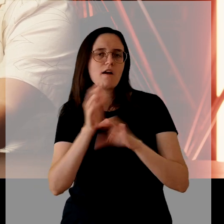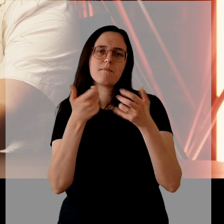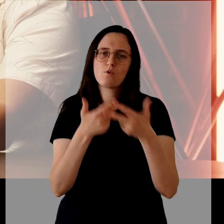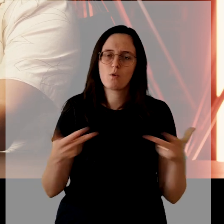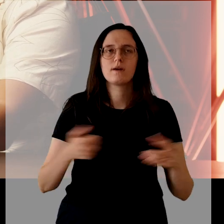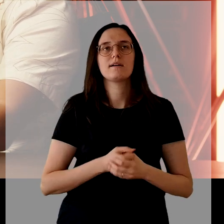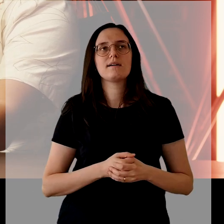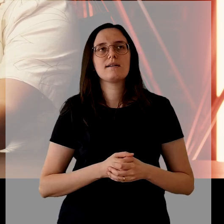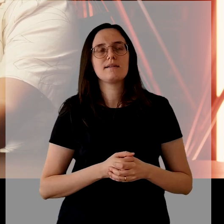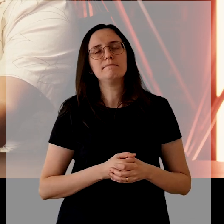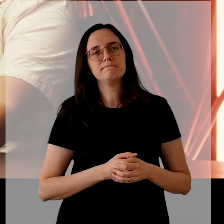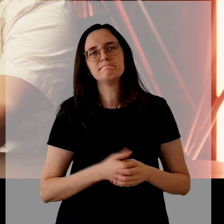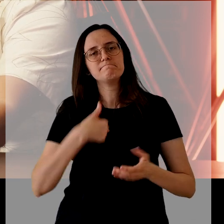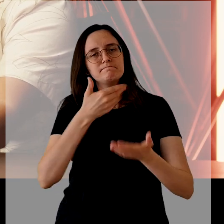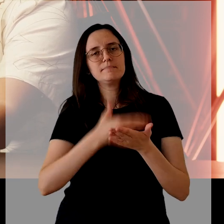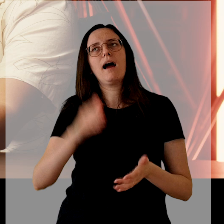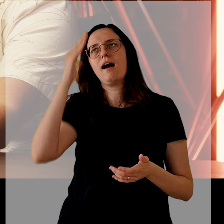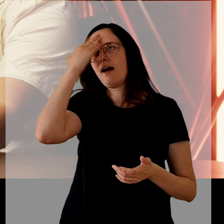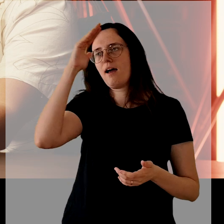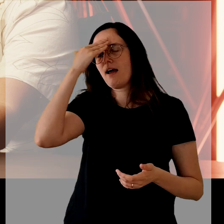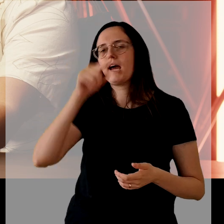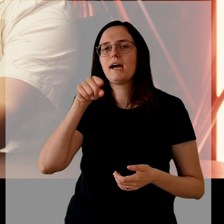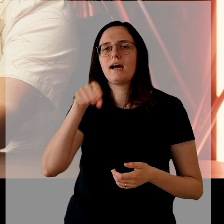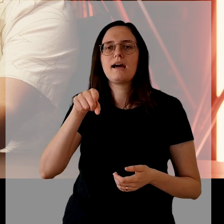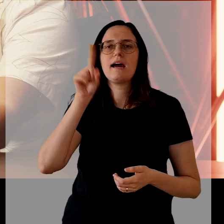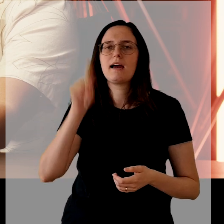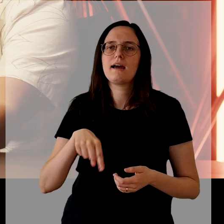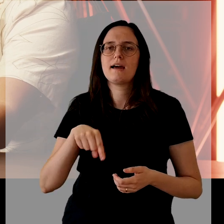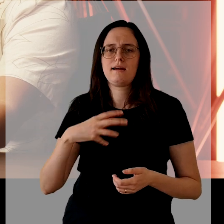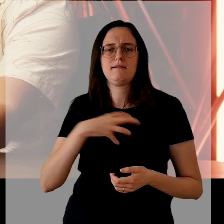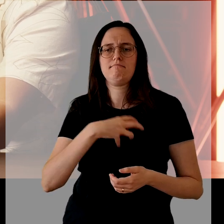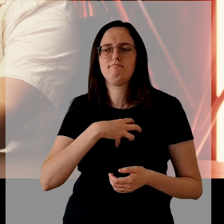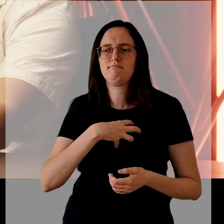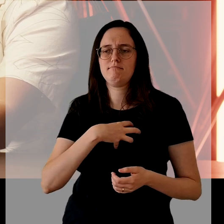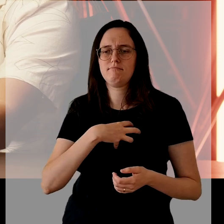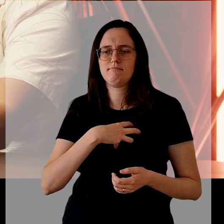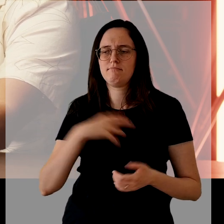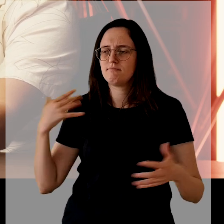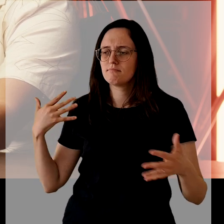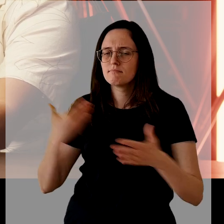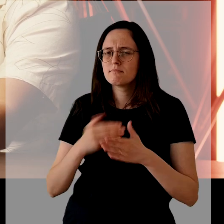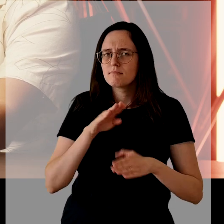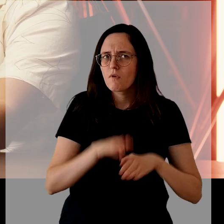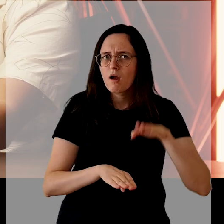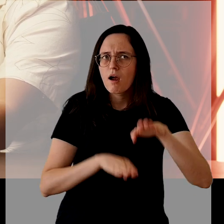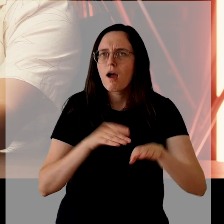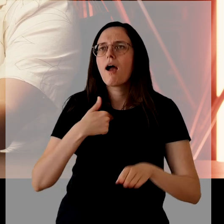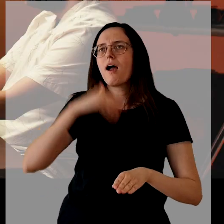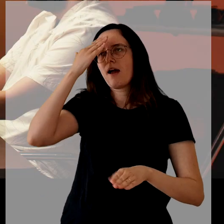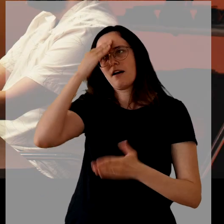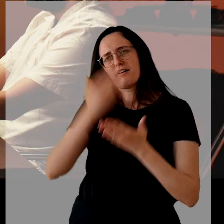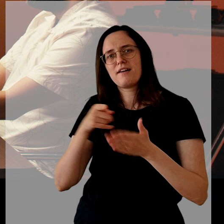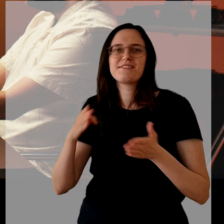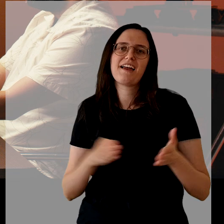coisa e tal. E aí que eu comecei a entender um pouco isso, entende? Isso era muito intuitivo até esse momento. Acho que é um pouco por